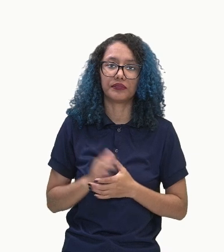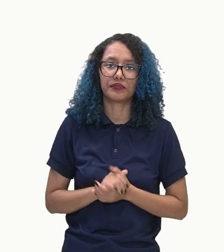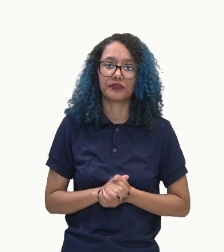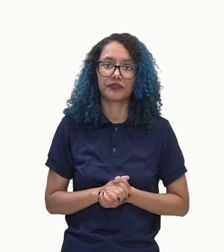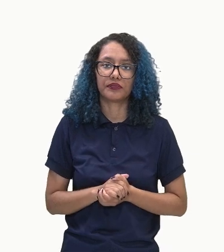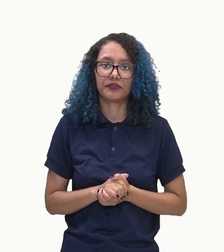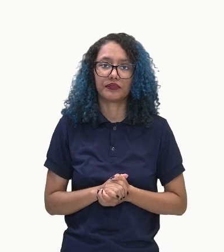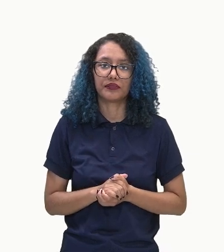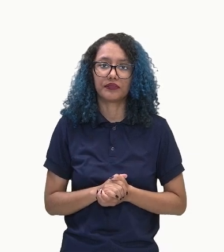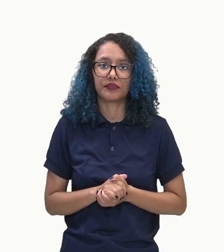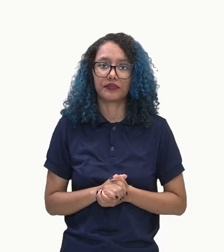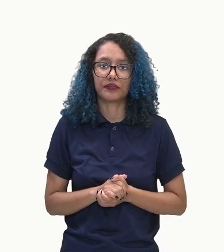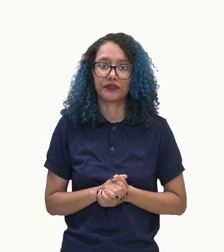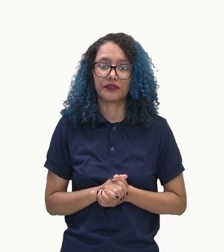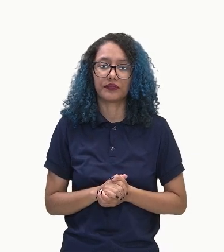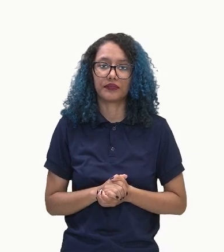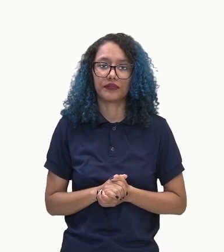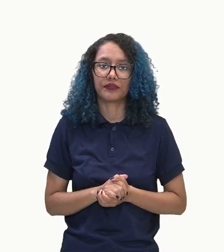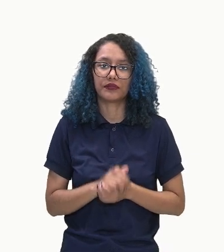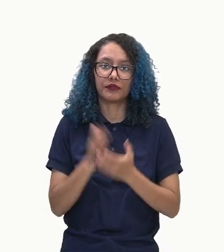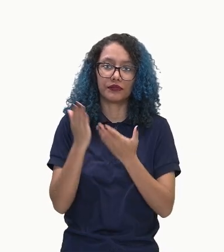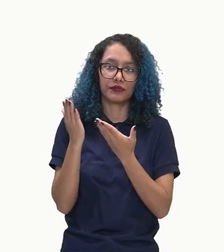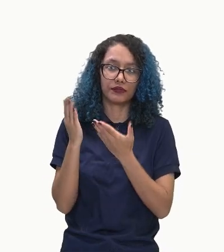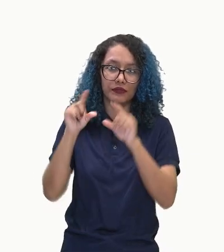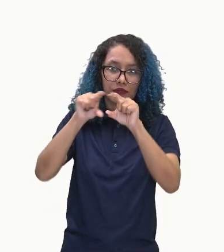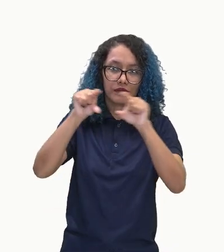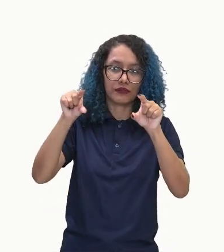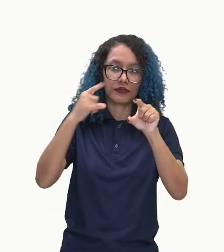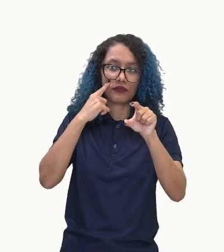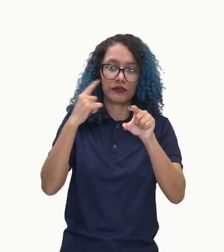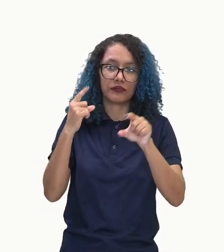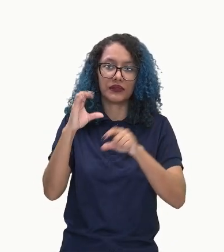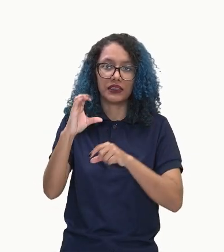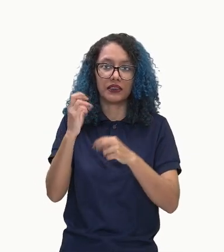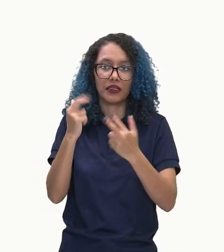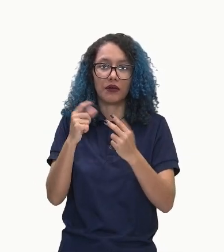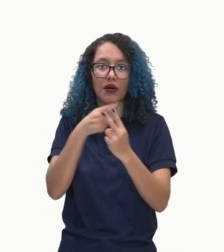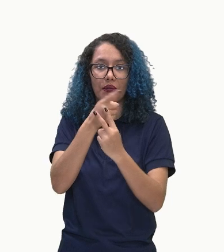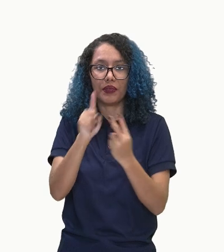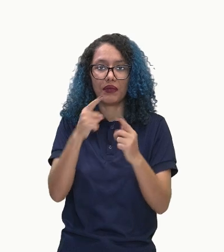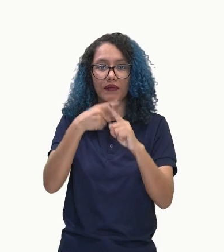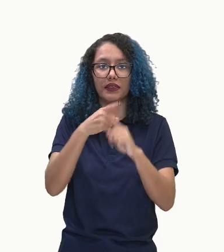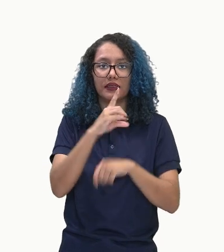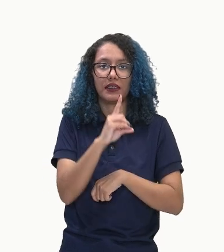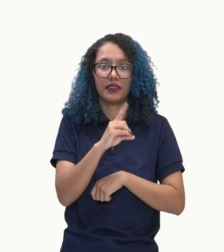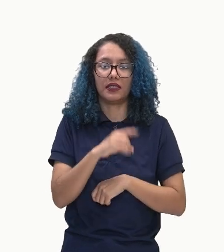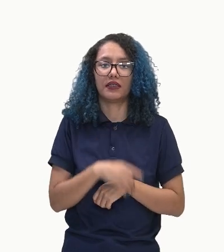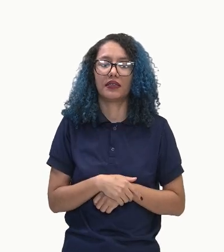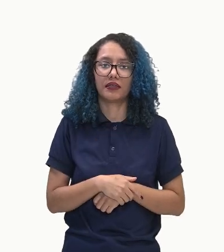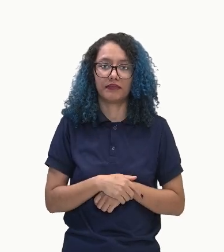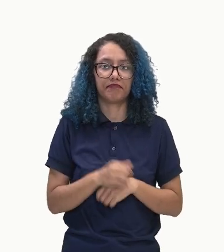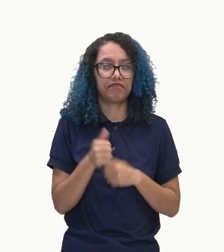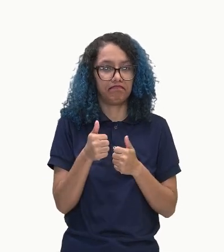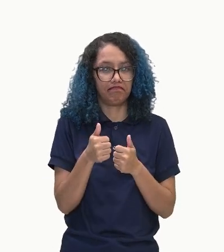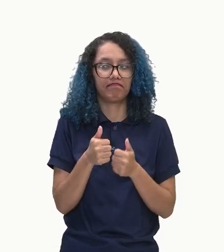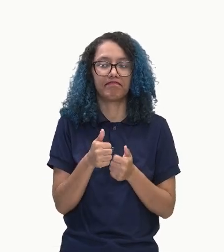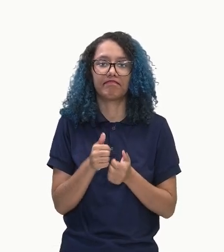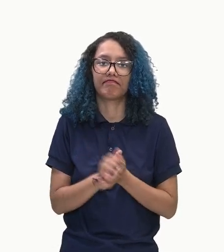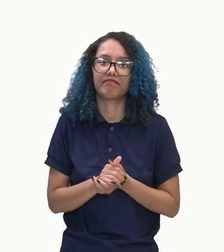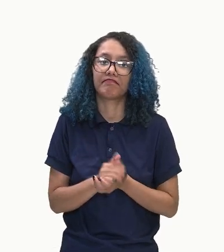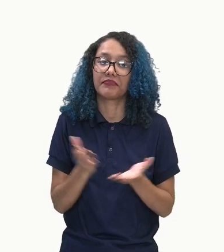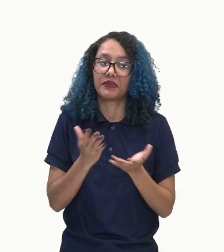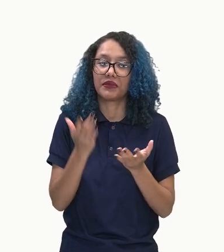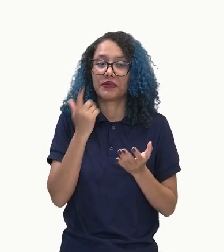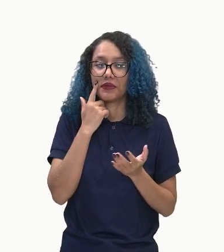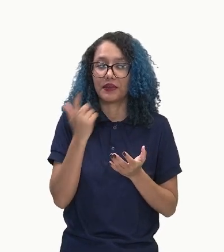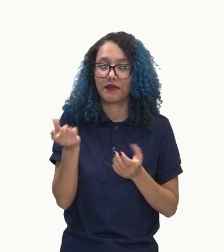aqui, ó. Vamos usar esta fórmula aqui, ó. Comprimento π vezes D. Tudo bem? Então, bora lá na nossa